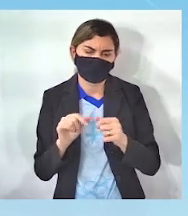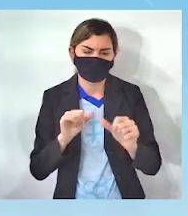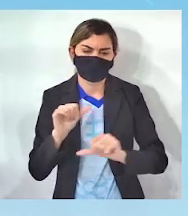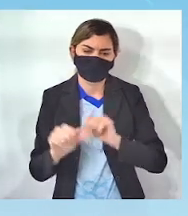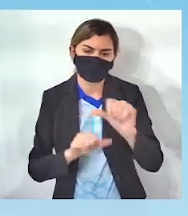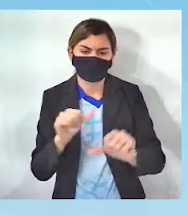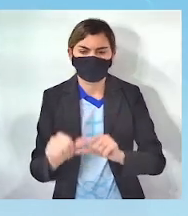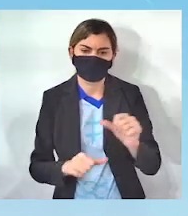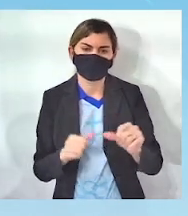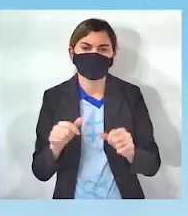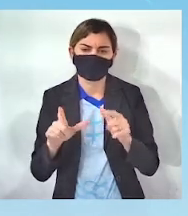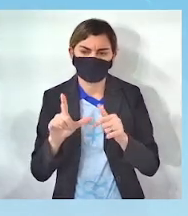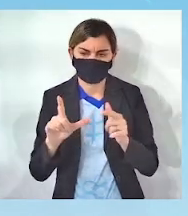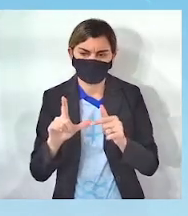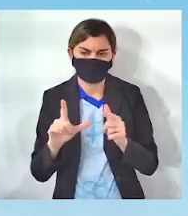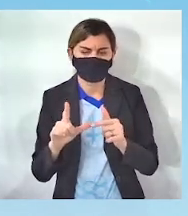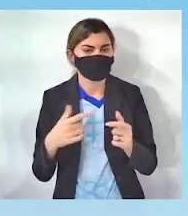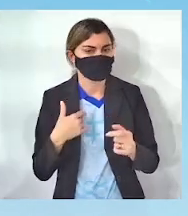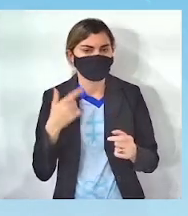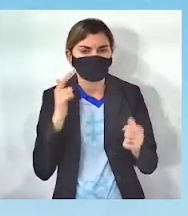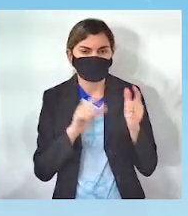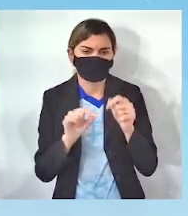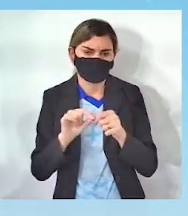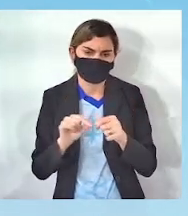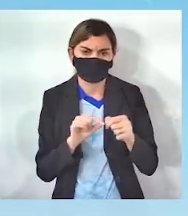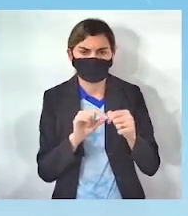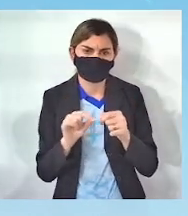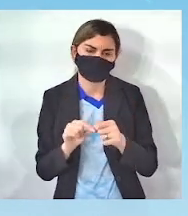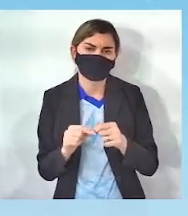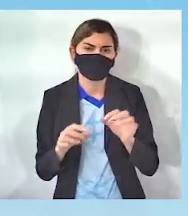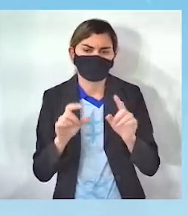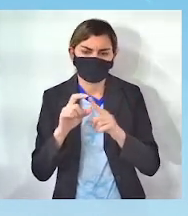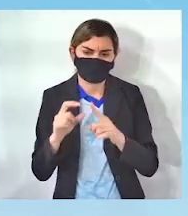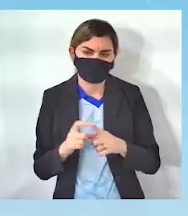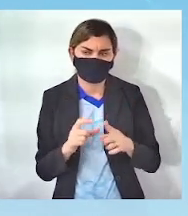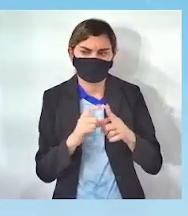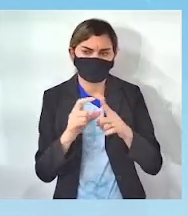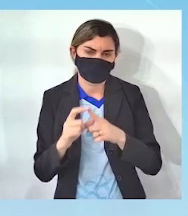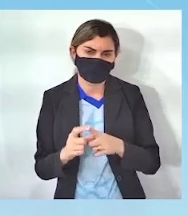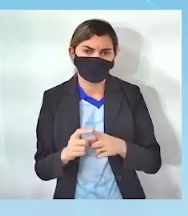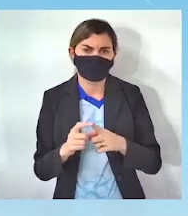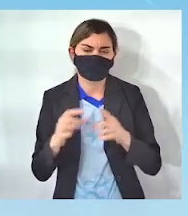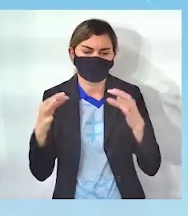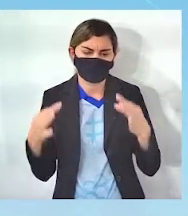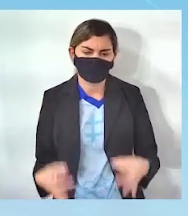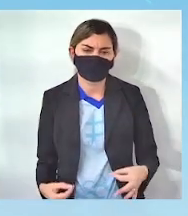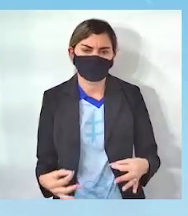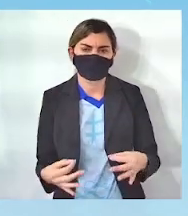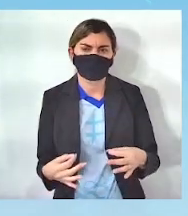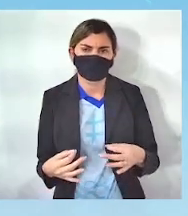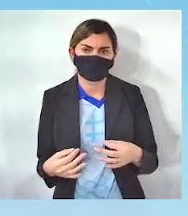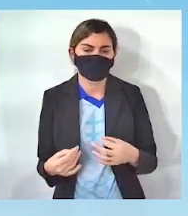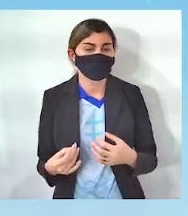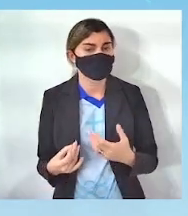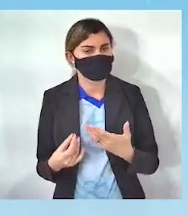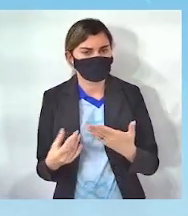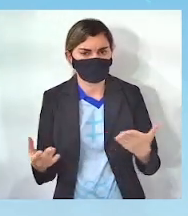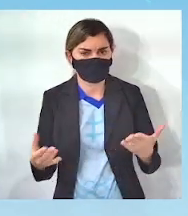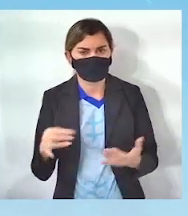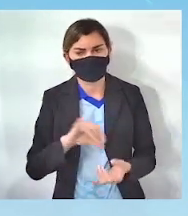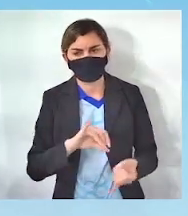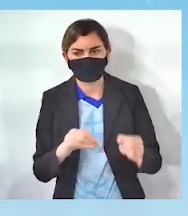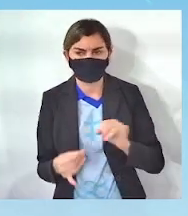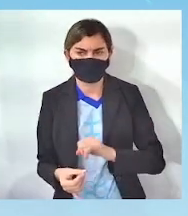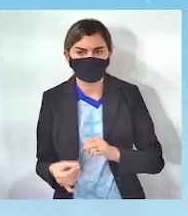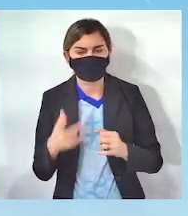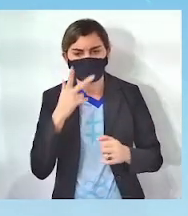na posição das letras, eu construo uma nova palavra usando exatamente as mesmas letras. Então, na química é